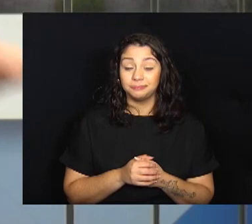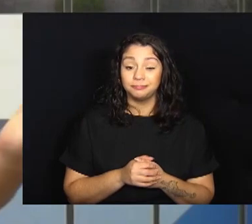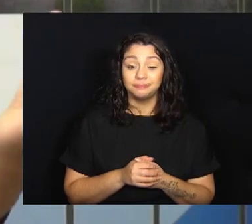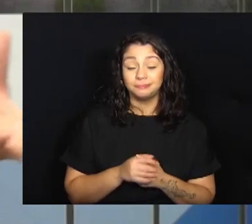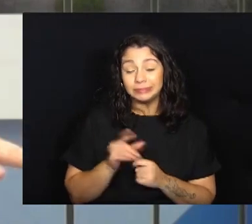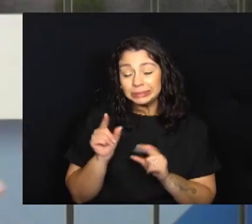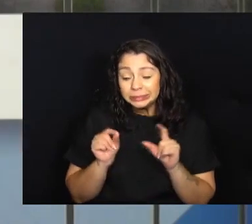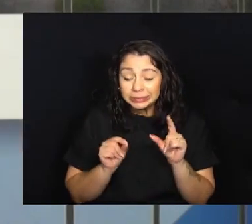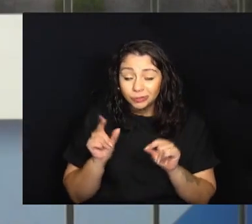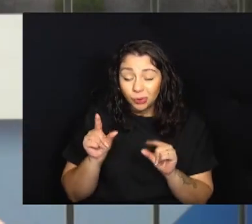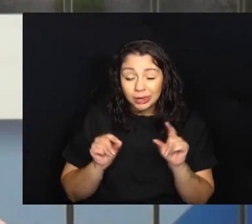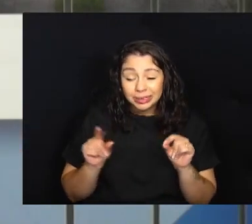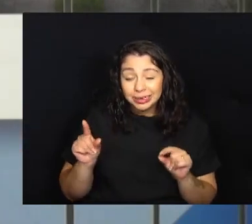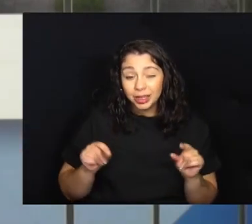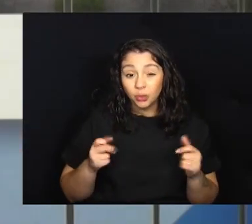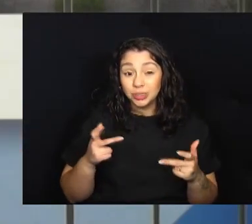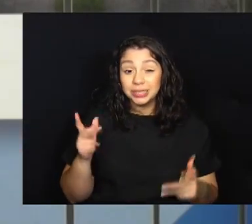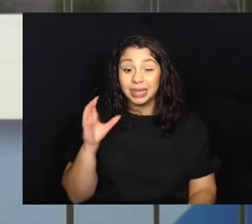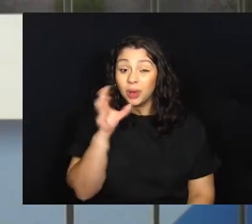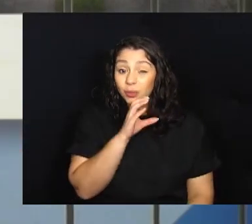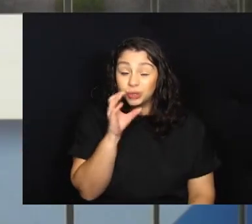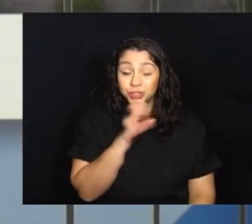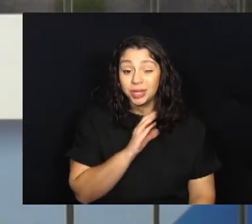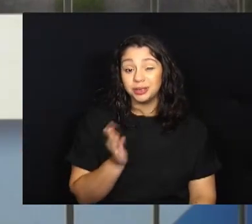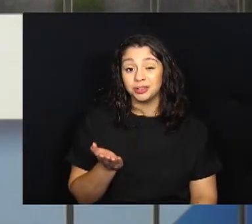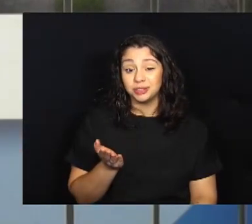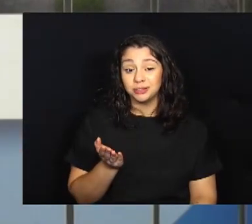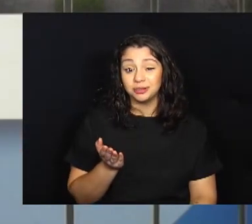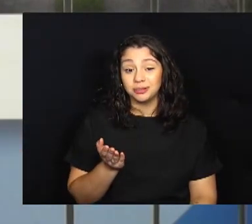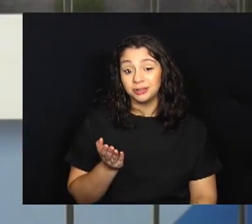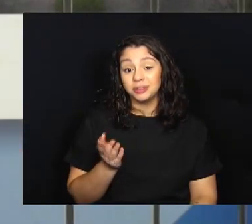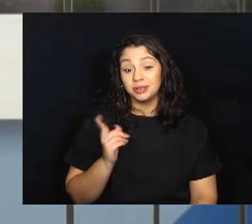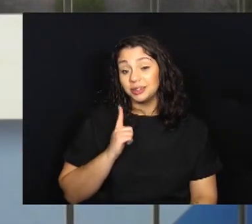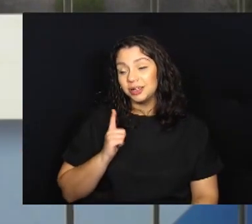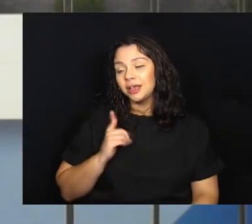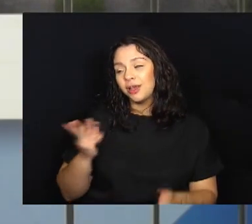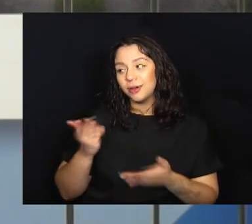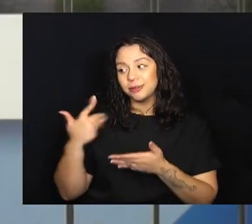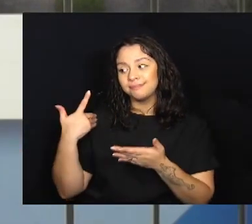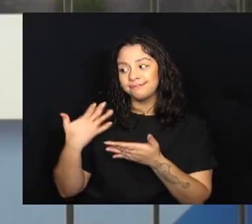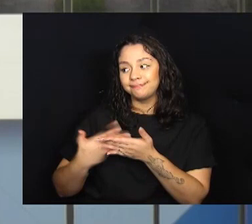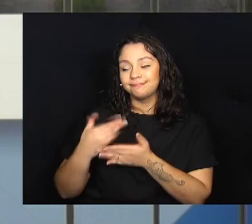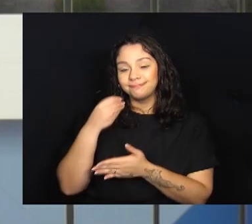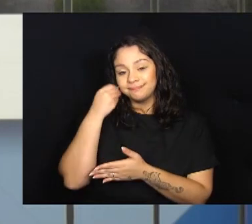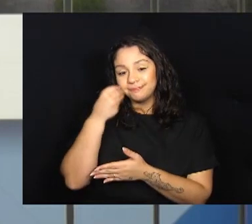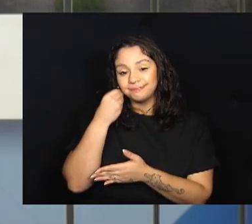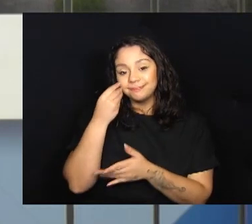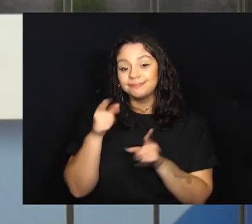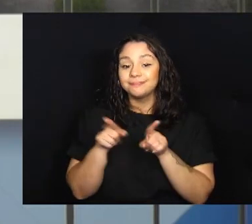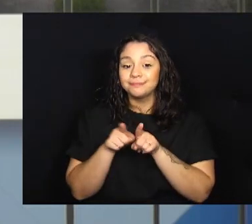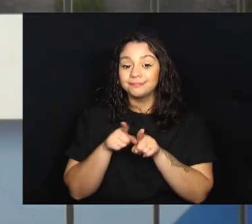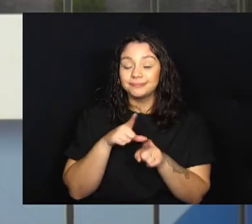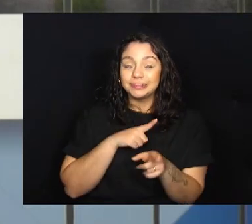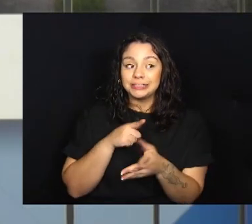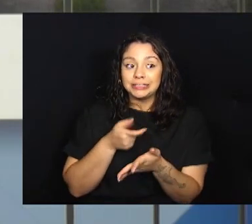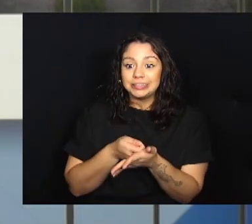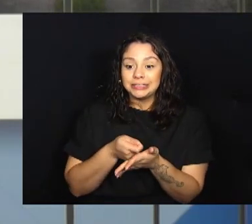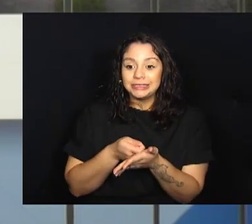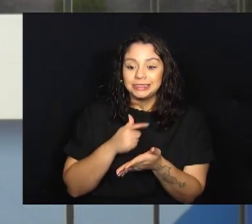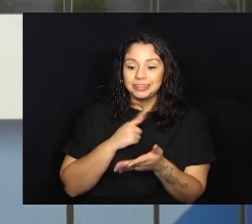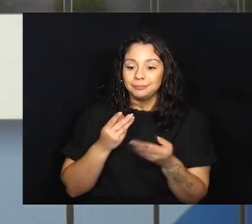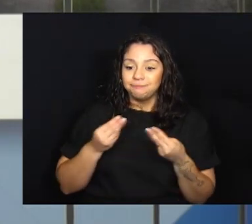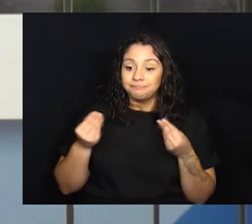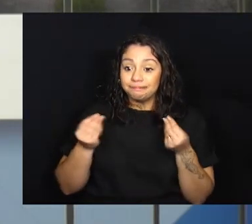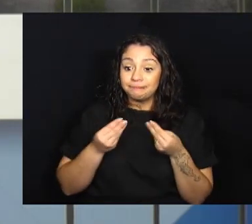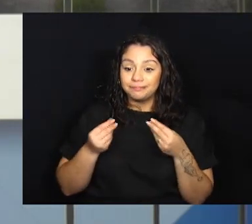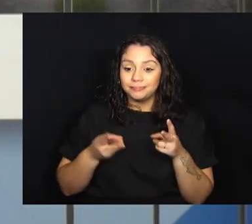selecionar o que é mais urgente, né? E a gente, com essa bagagem, acho que a gente vai ter condição, inclusive, mais feeling para ter esse tato aí